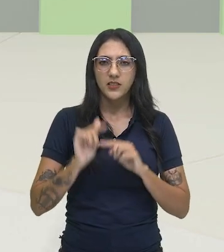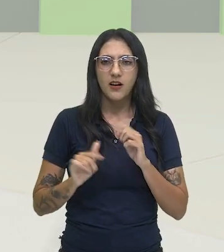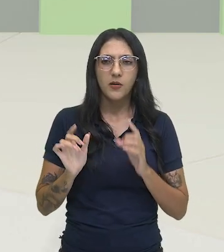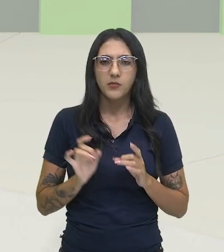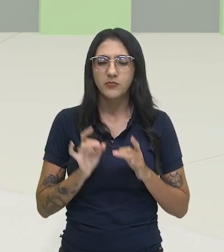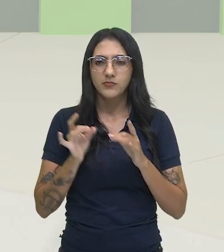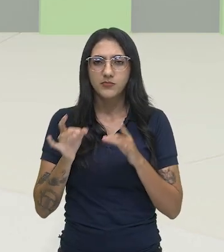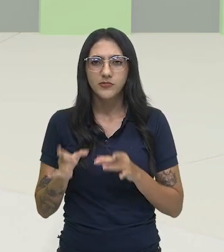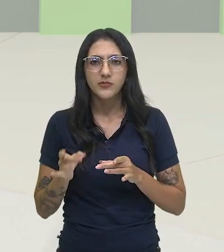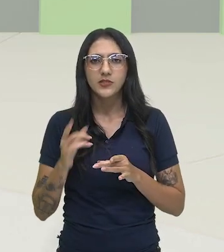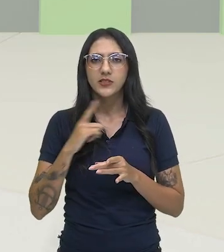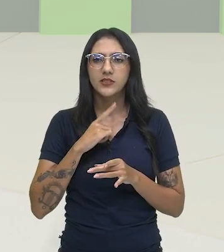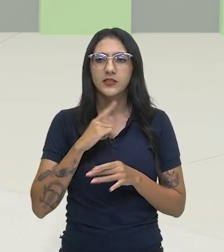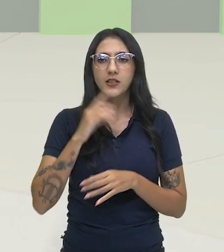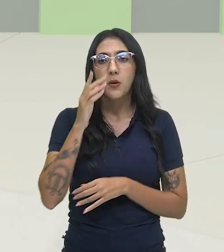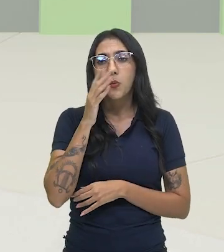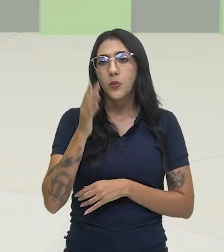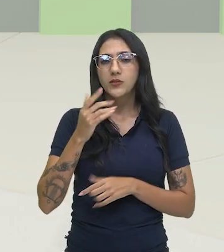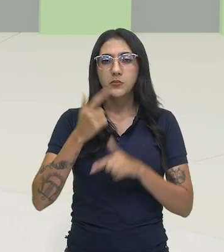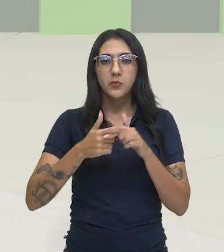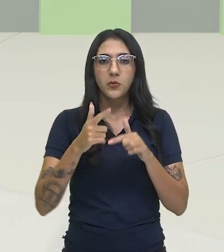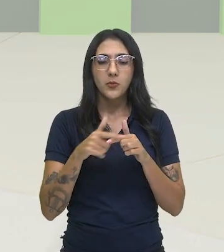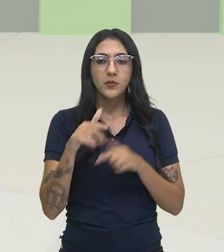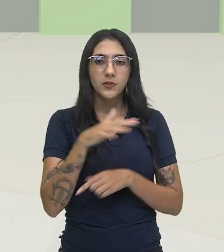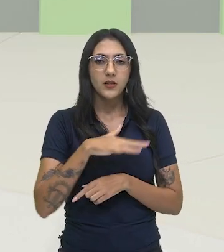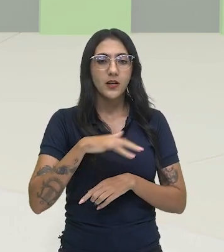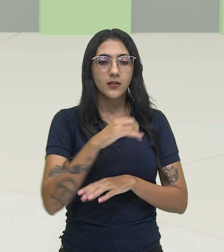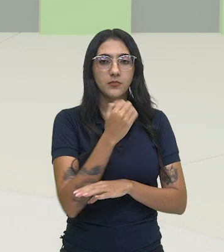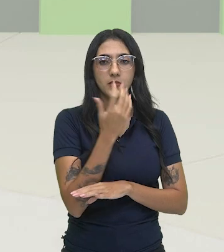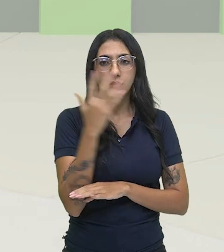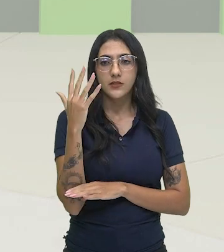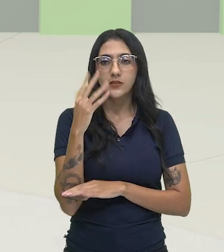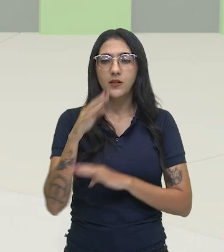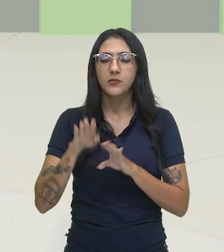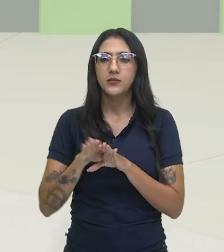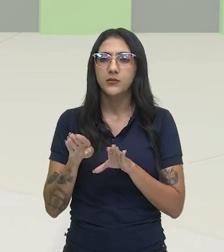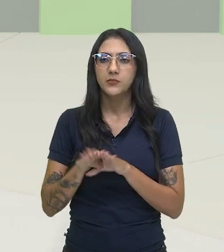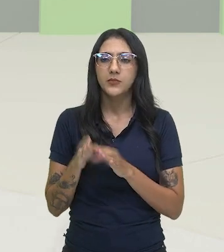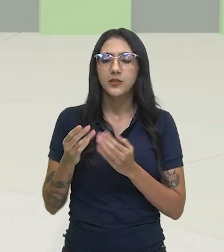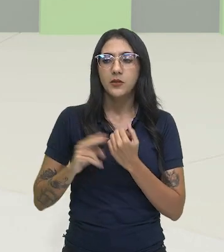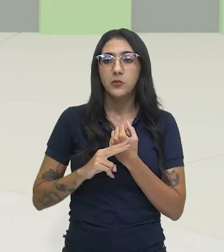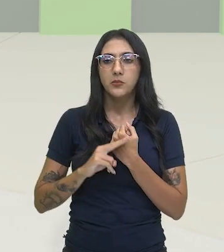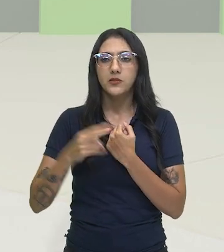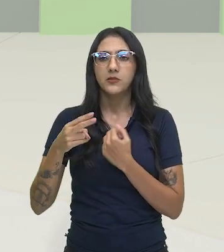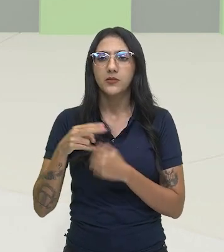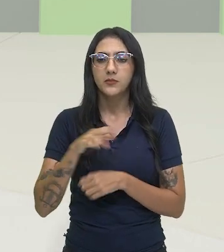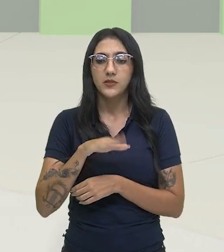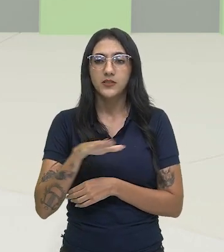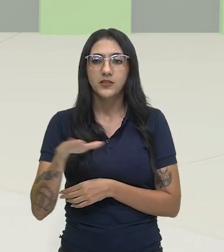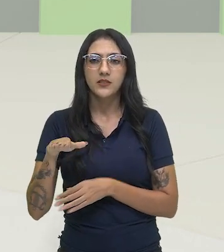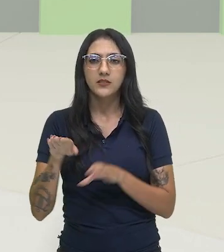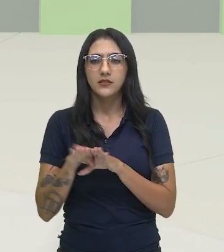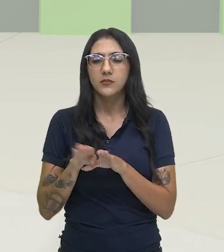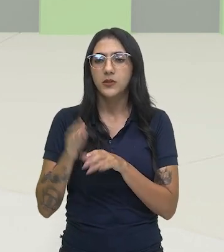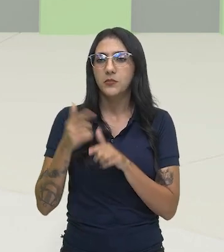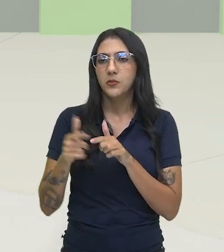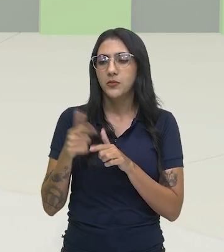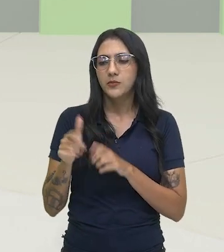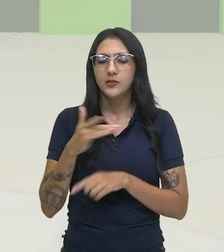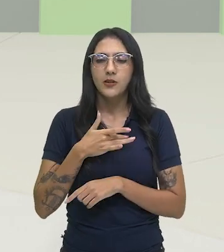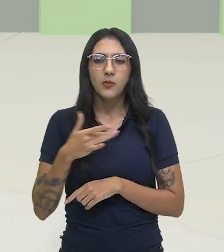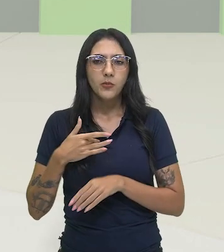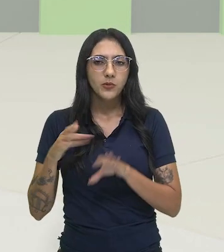né, além do impacto ambiental, afeta essas crianças aí com a saúde e seus